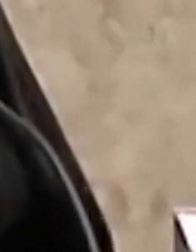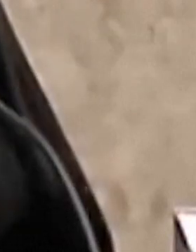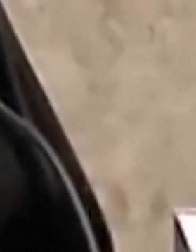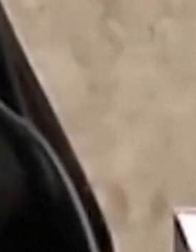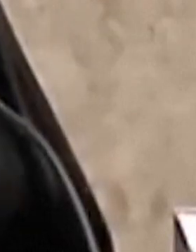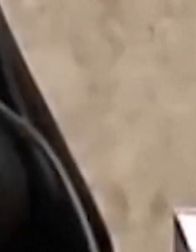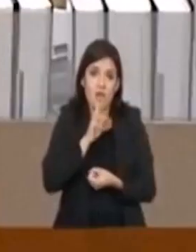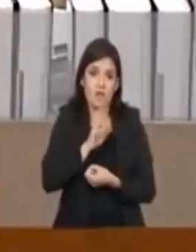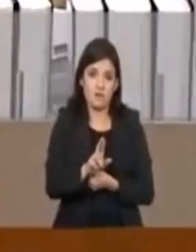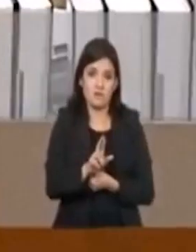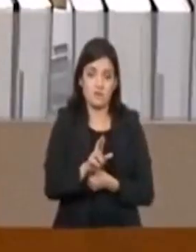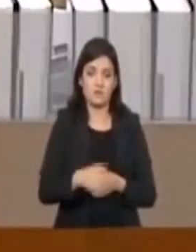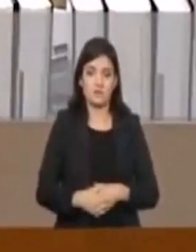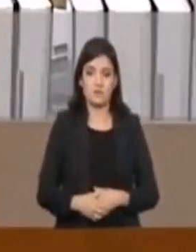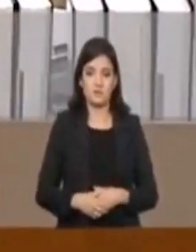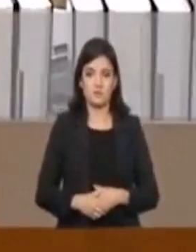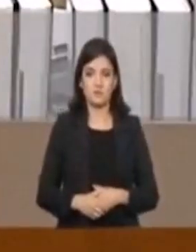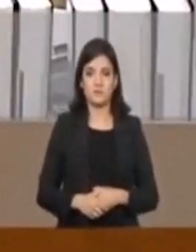constitucional i